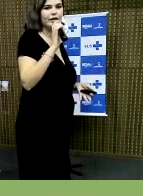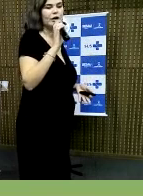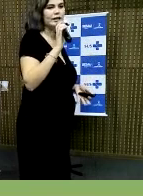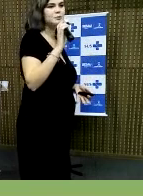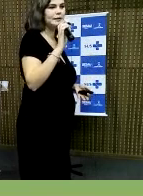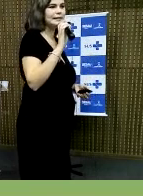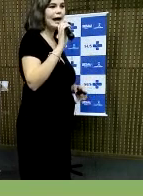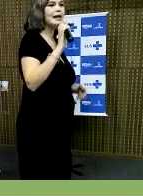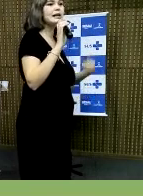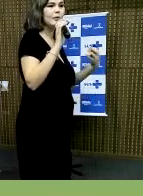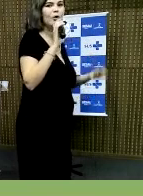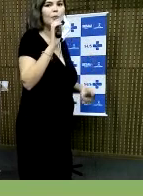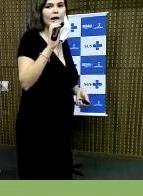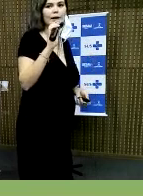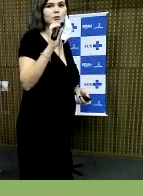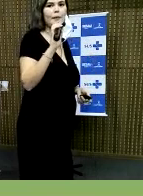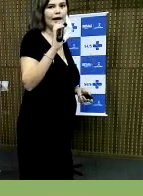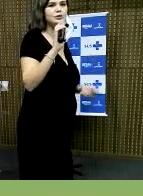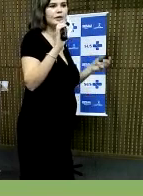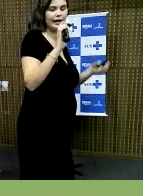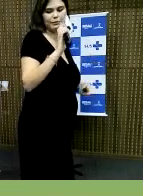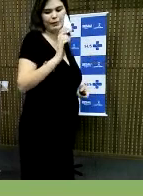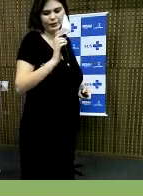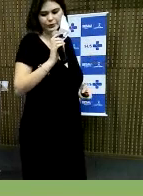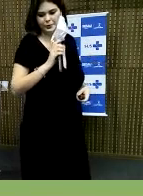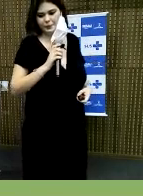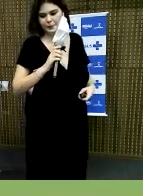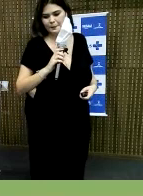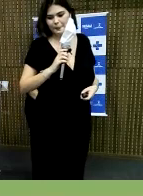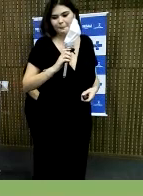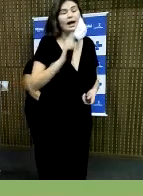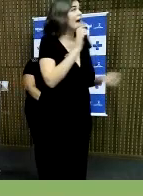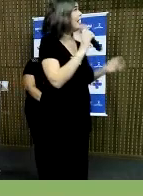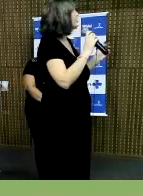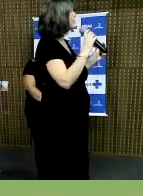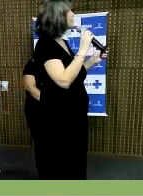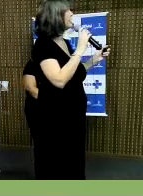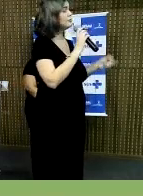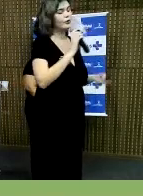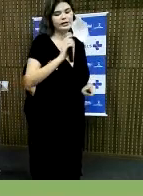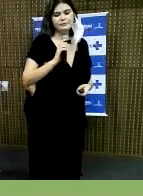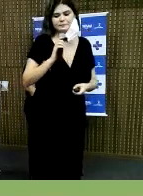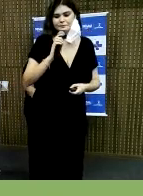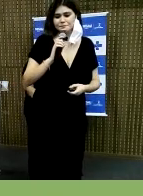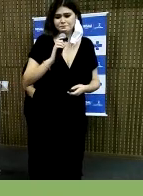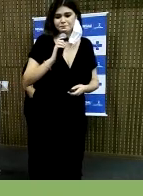já feita a coleta de PCR e o acompanhamento médico naquele momento. Este é o nosso